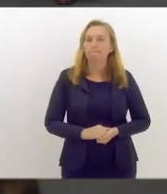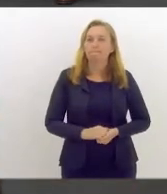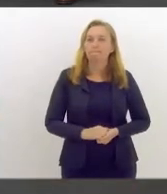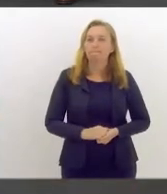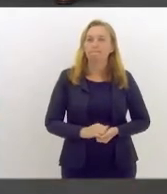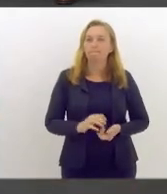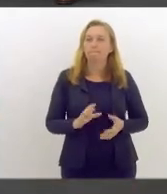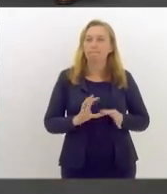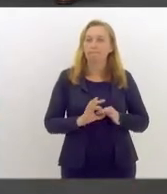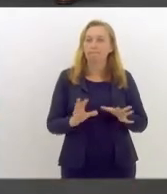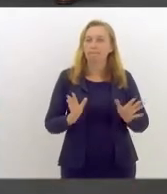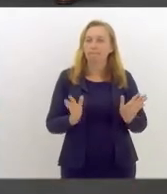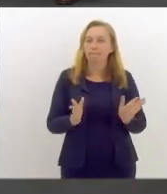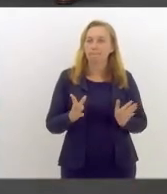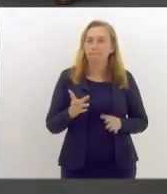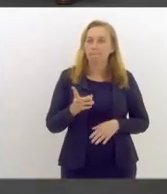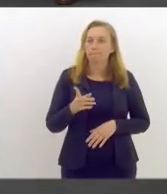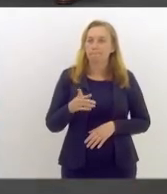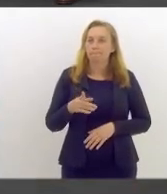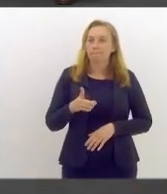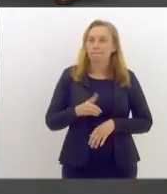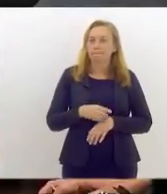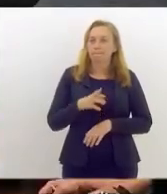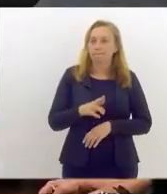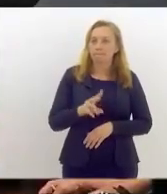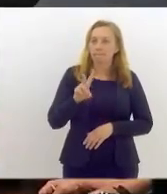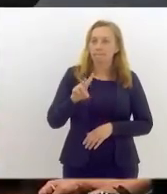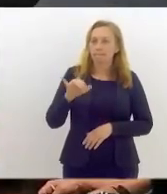passo a palavra agora ao Dr villeman